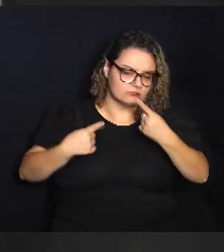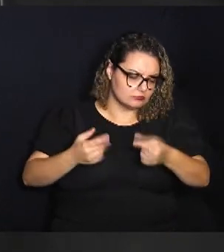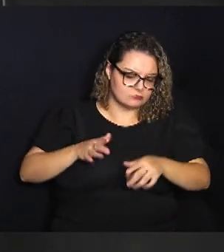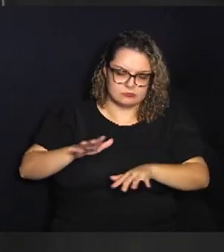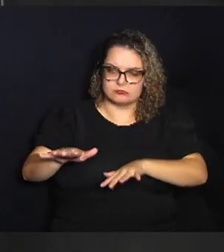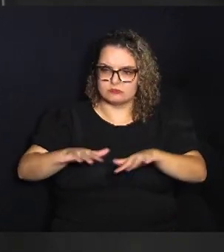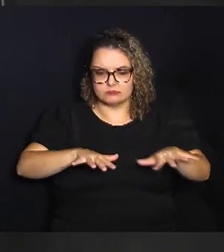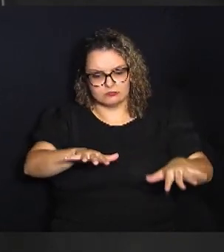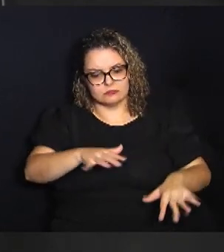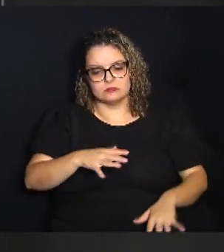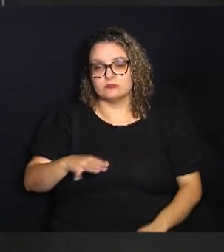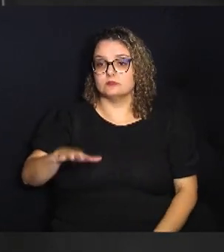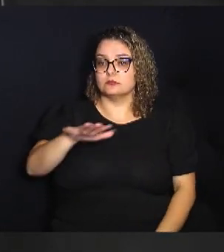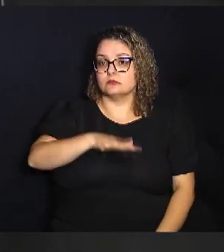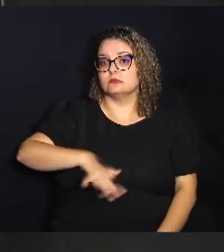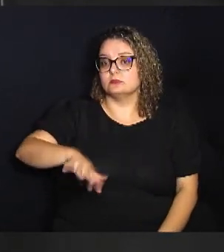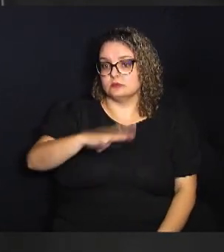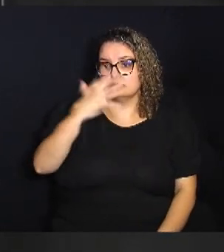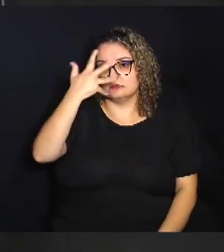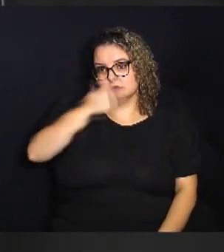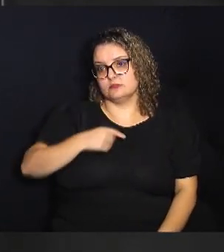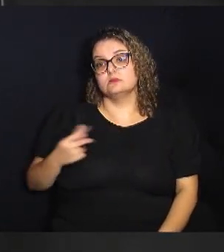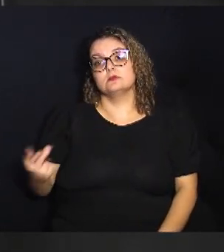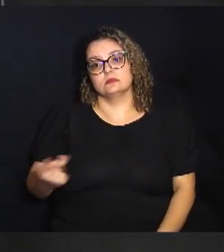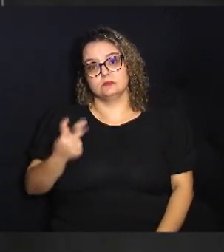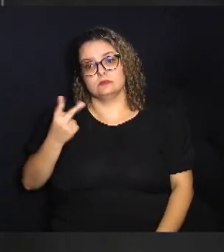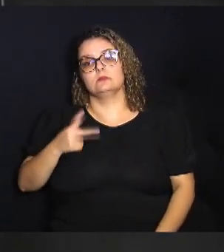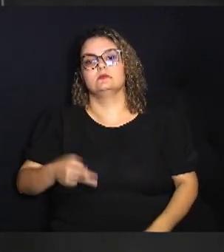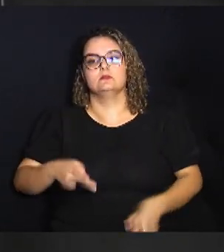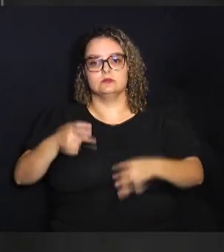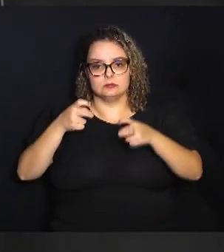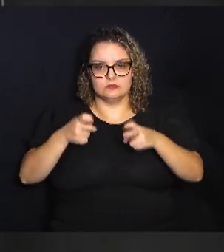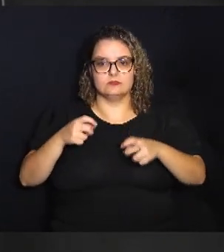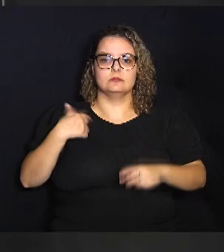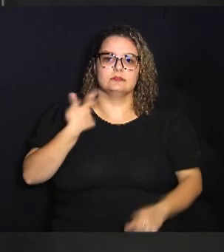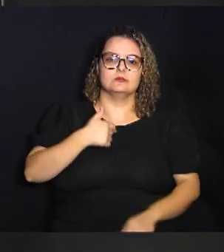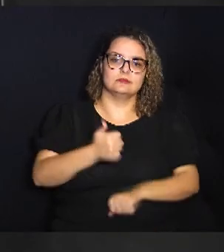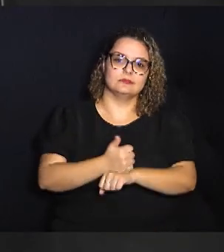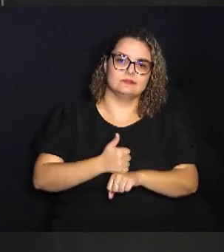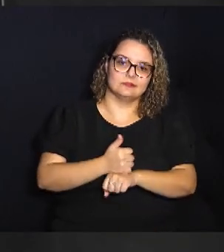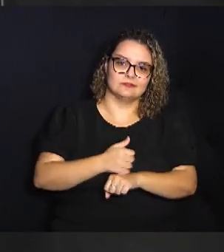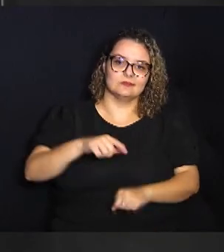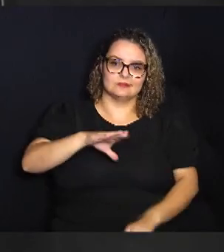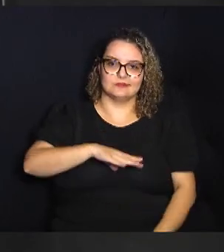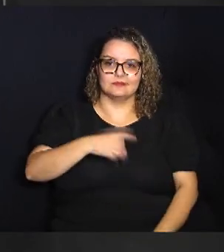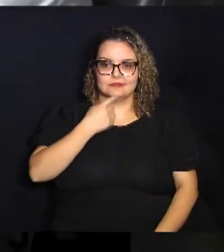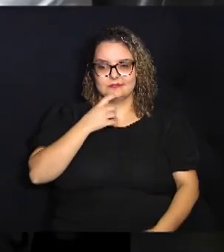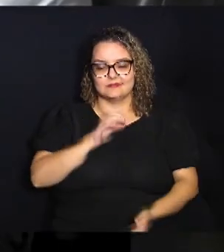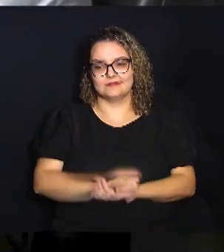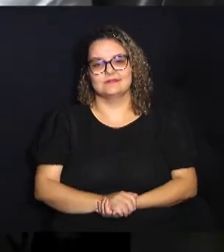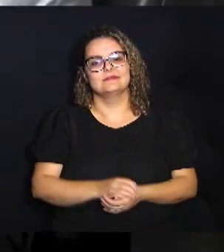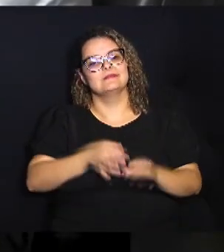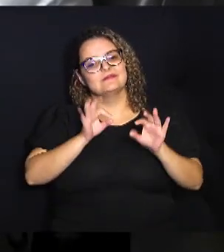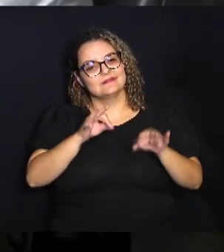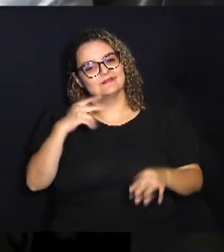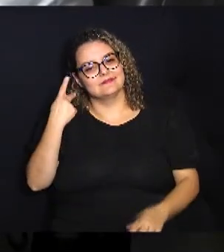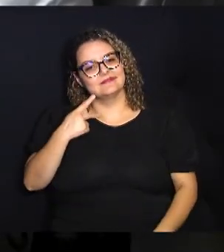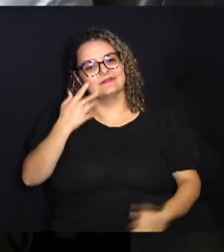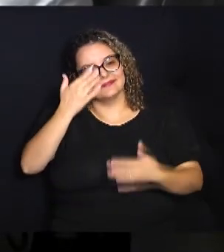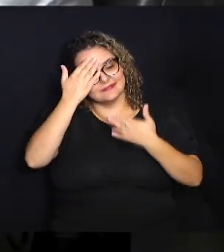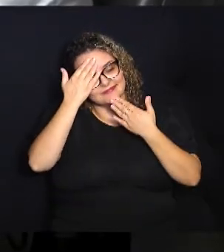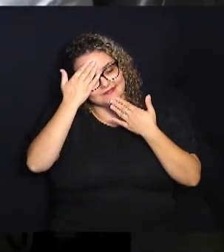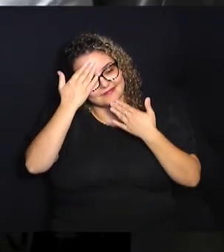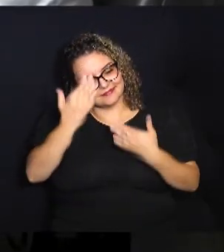da área da beleza, para que seja valorizada e reconhecida a nossa profissão aqui no município. Tá certo, então, vereador,